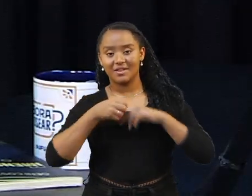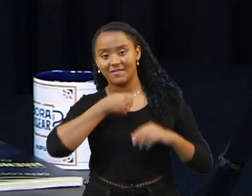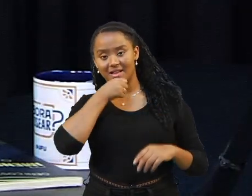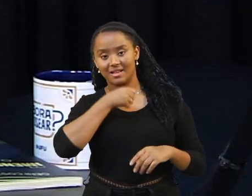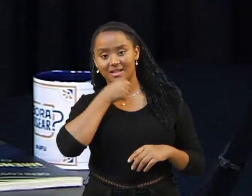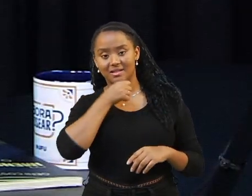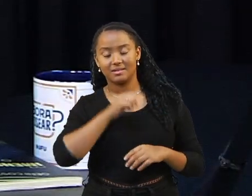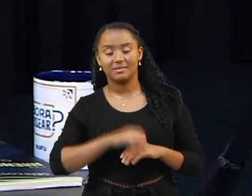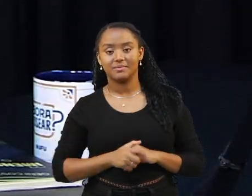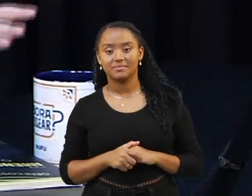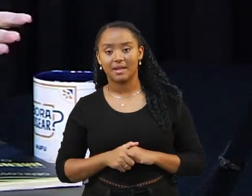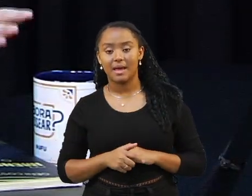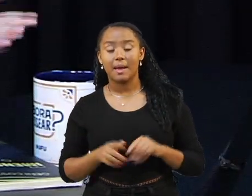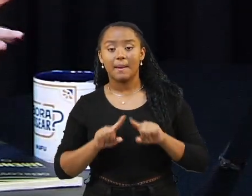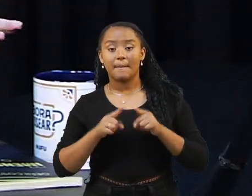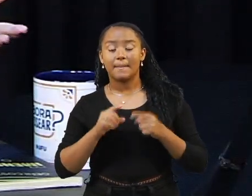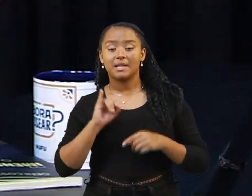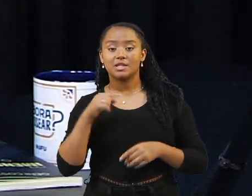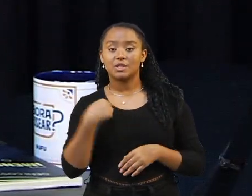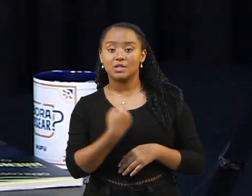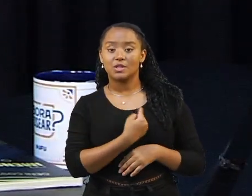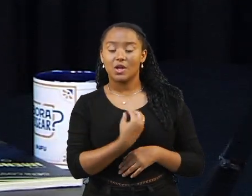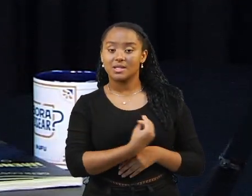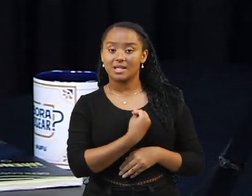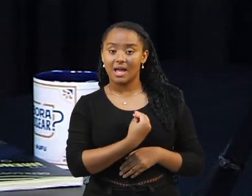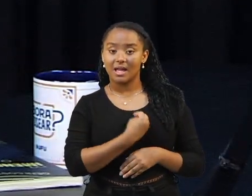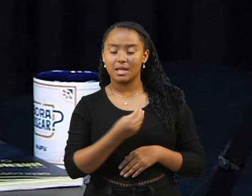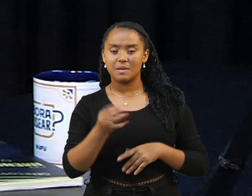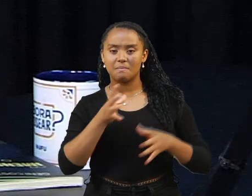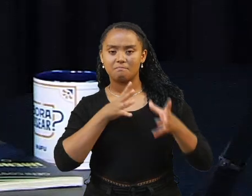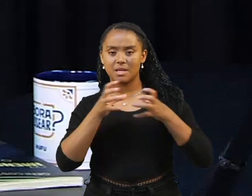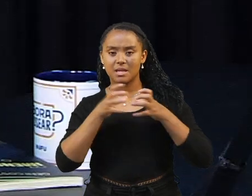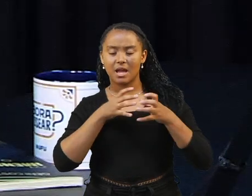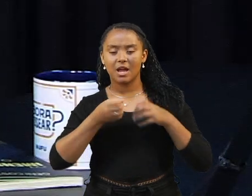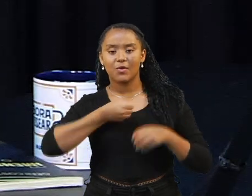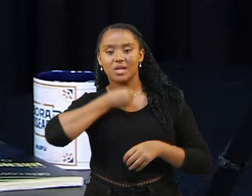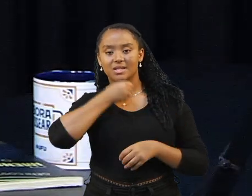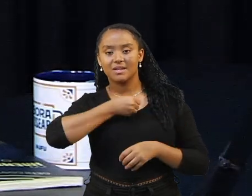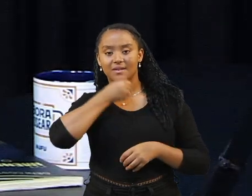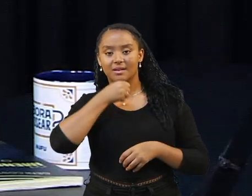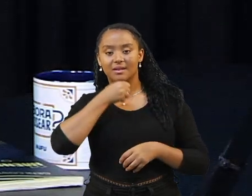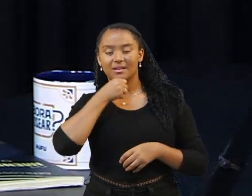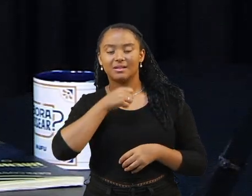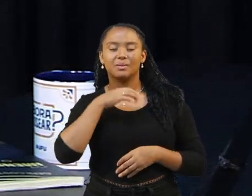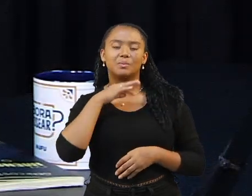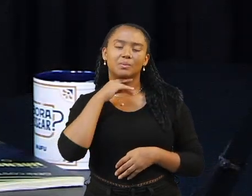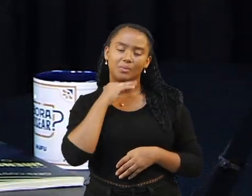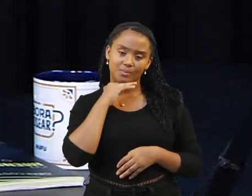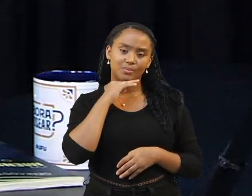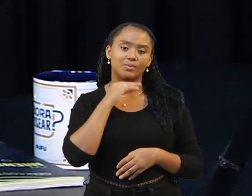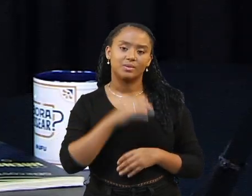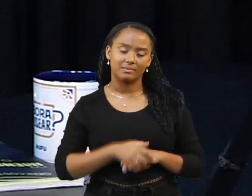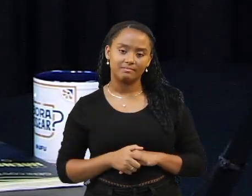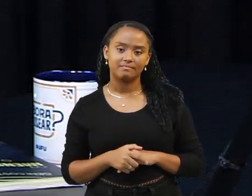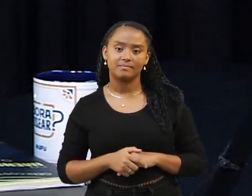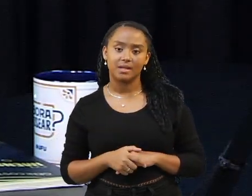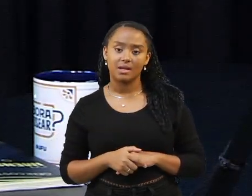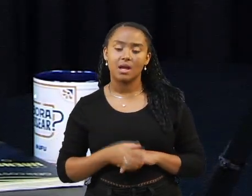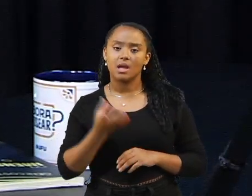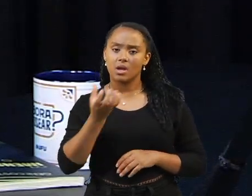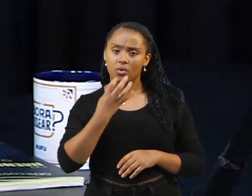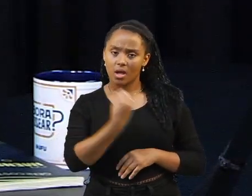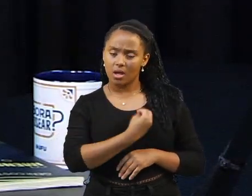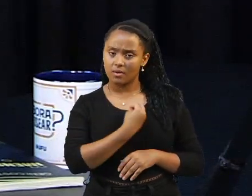antes. E agora, se a gente está aqui brigando com essa velhice, é muito